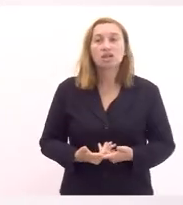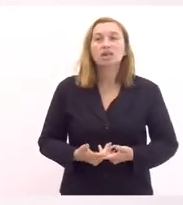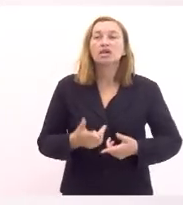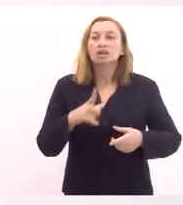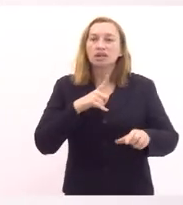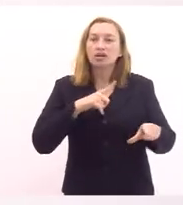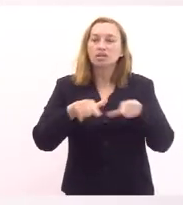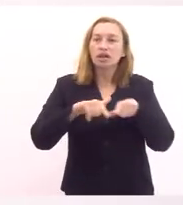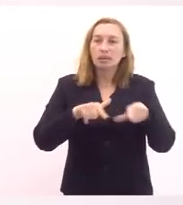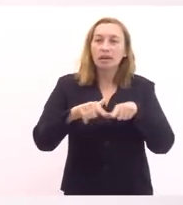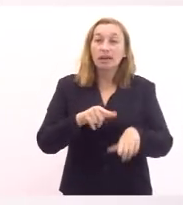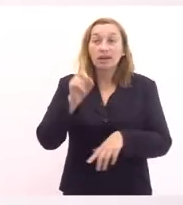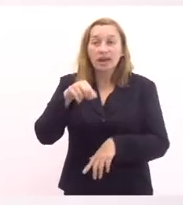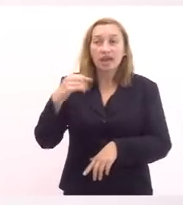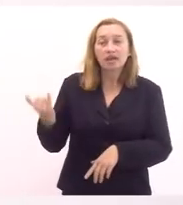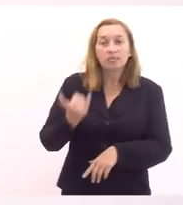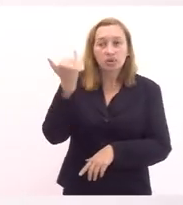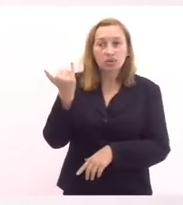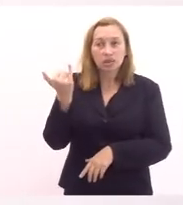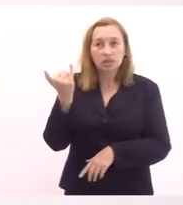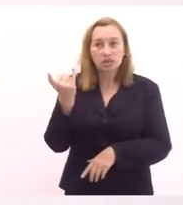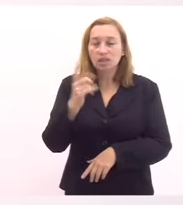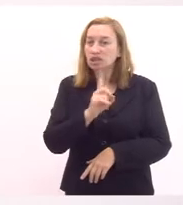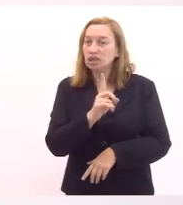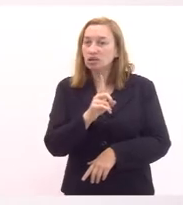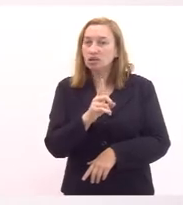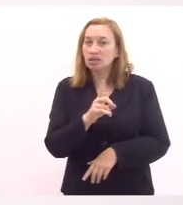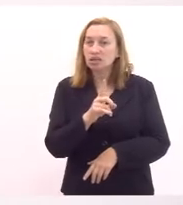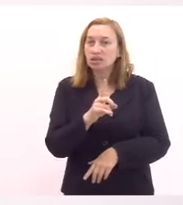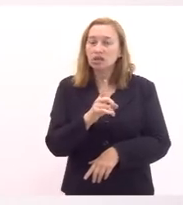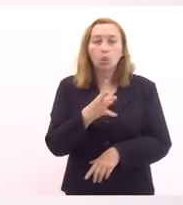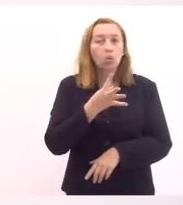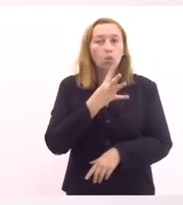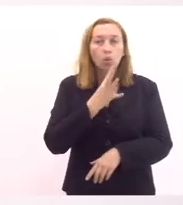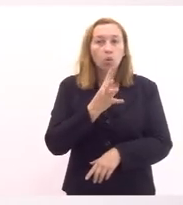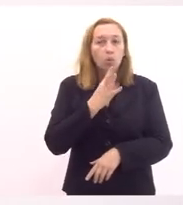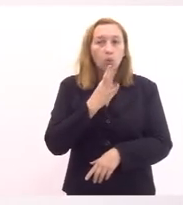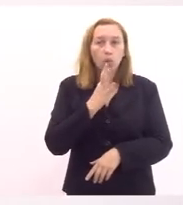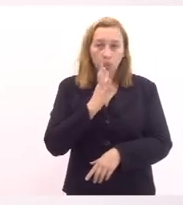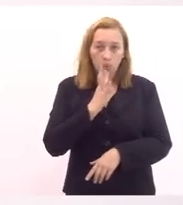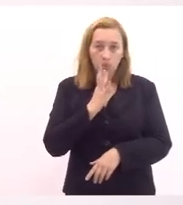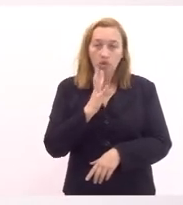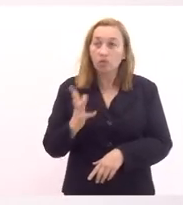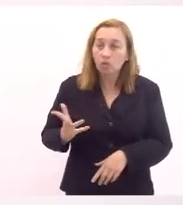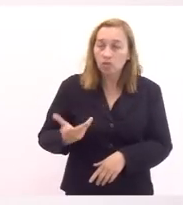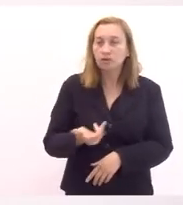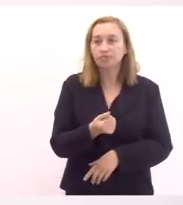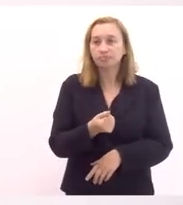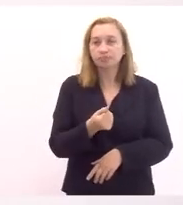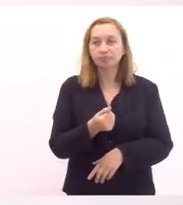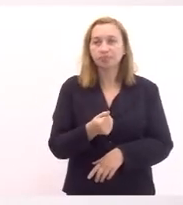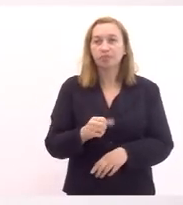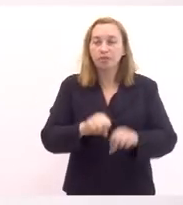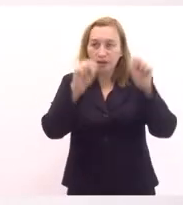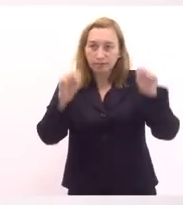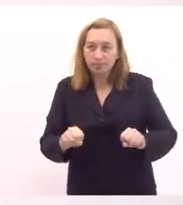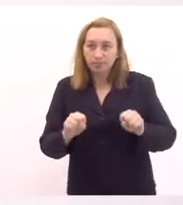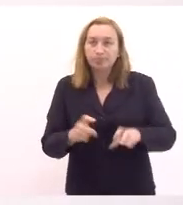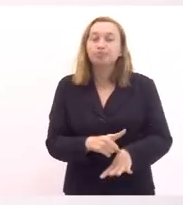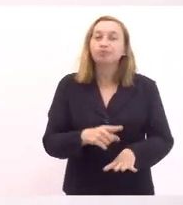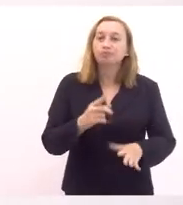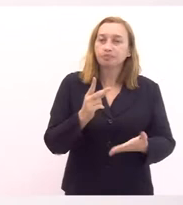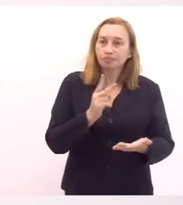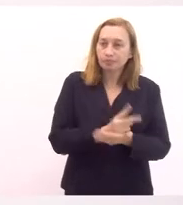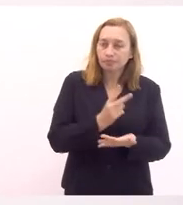gente tem um trabalho é importante e que não vem sendo reconhecido de forma eficiente pelo sistema a